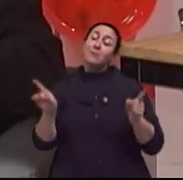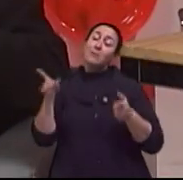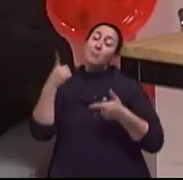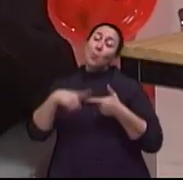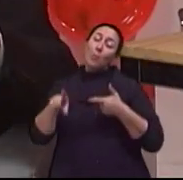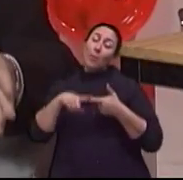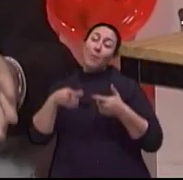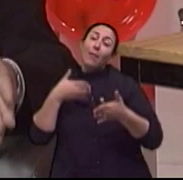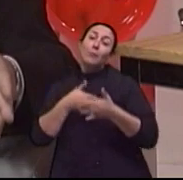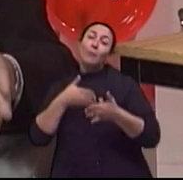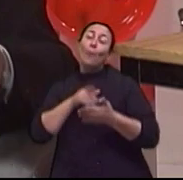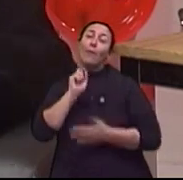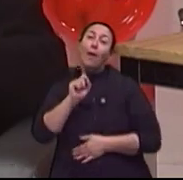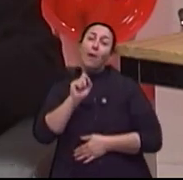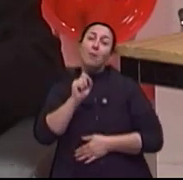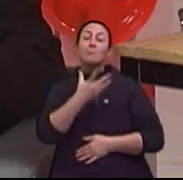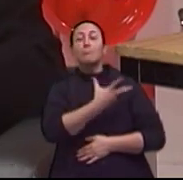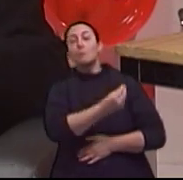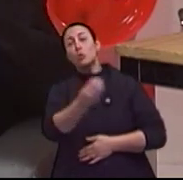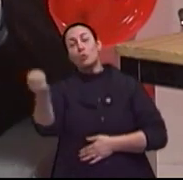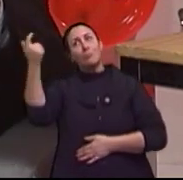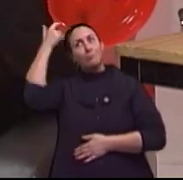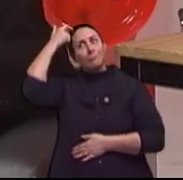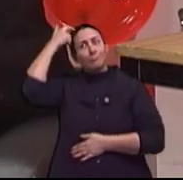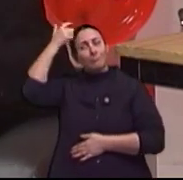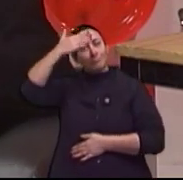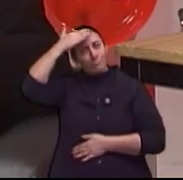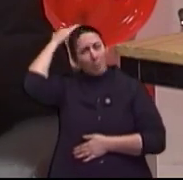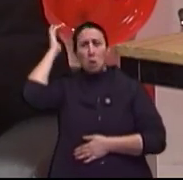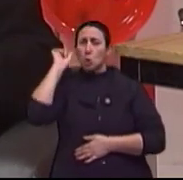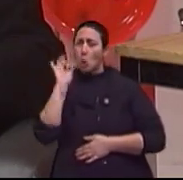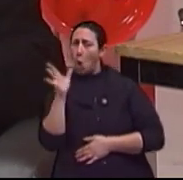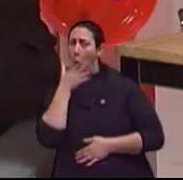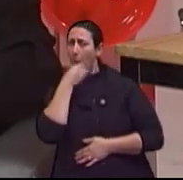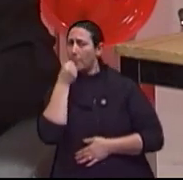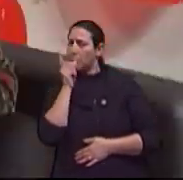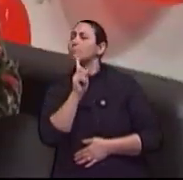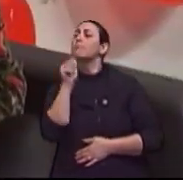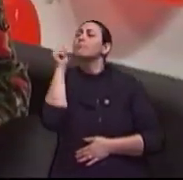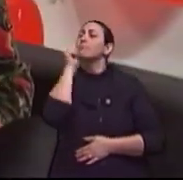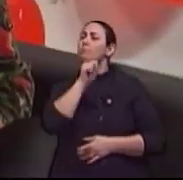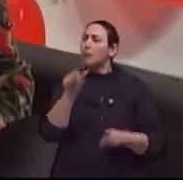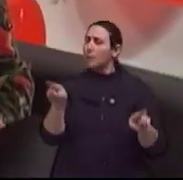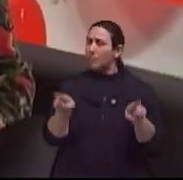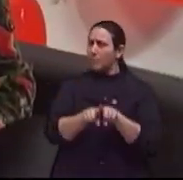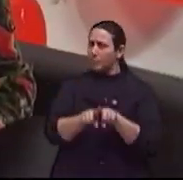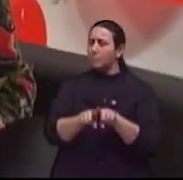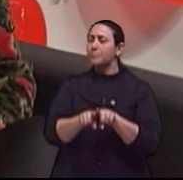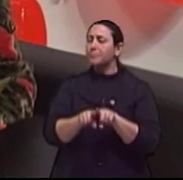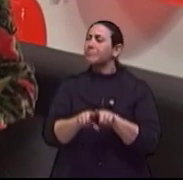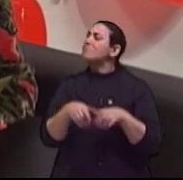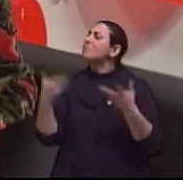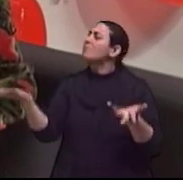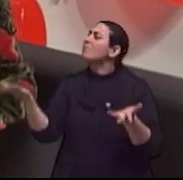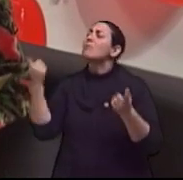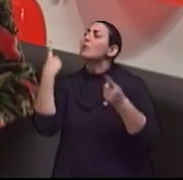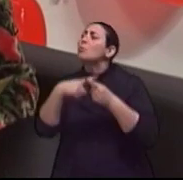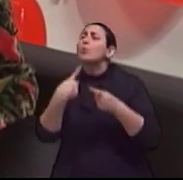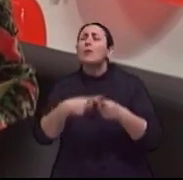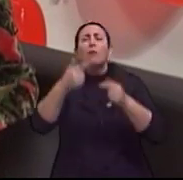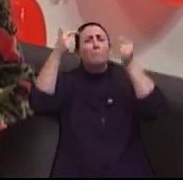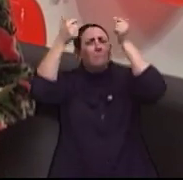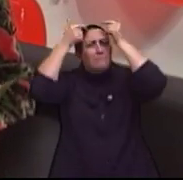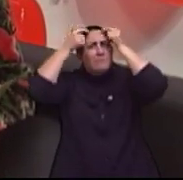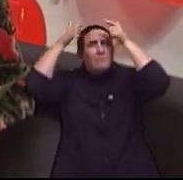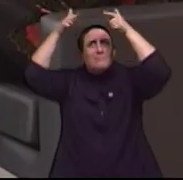limitante que é a calvice que acomete homens e mulheres cal e o que que é por que que naquela região